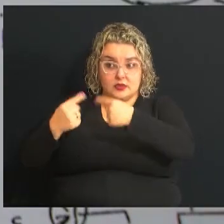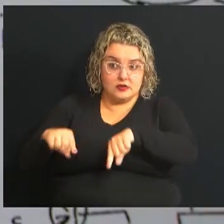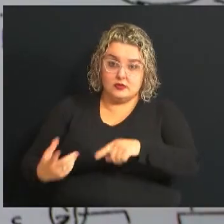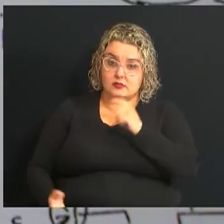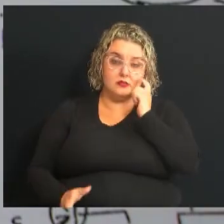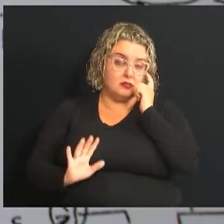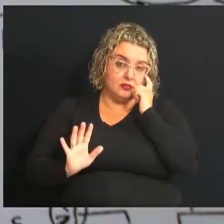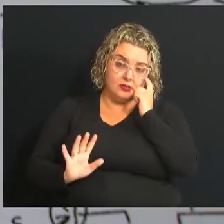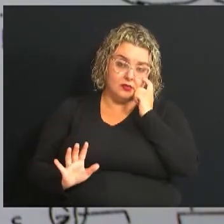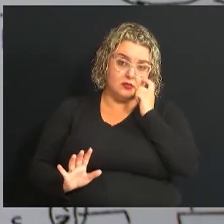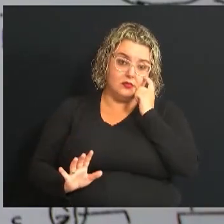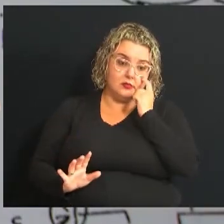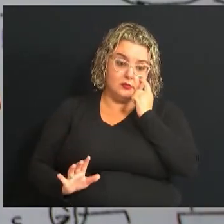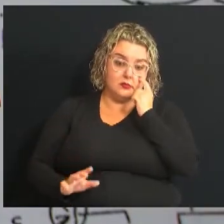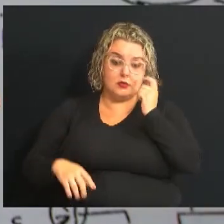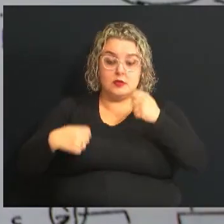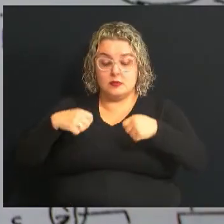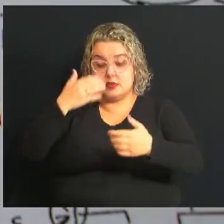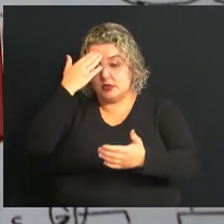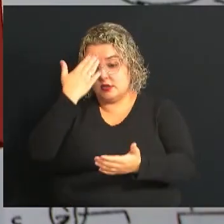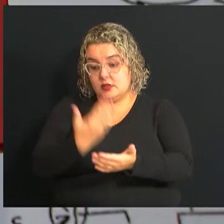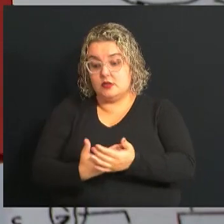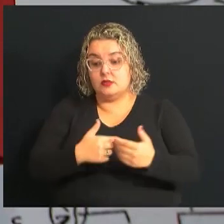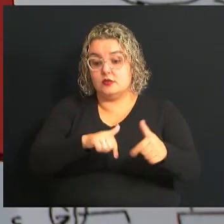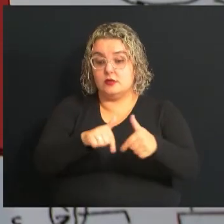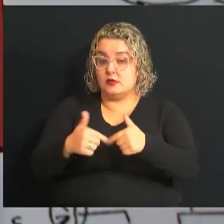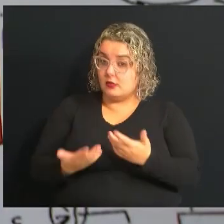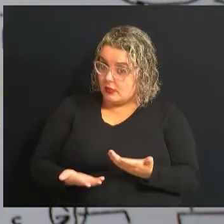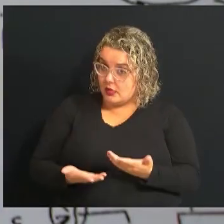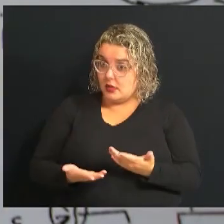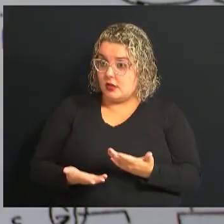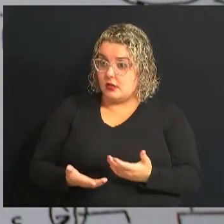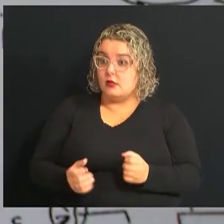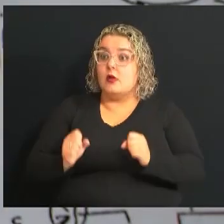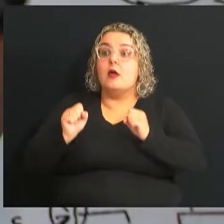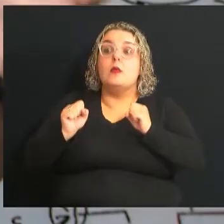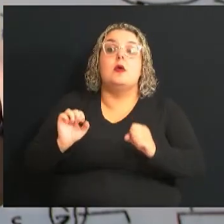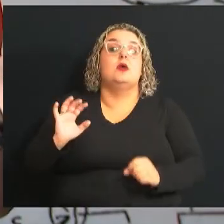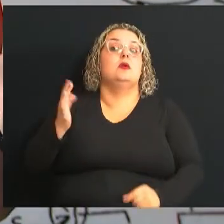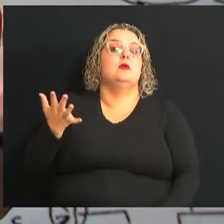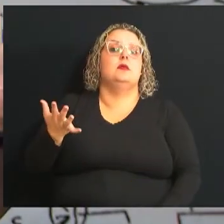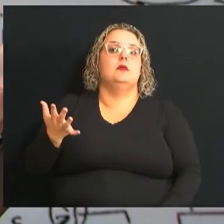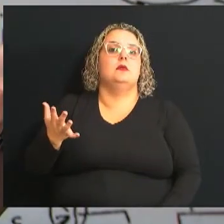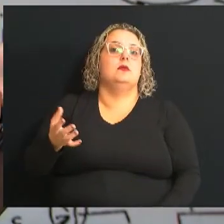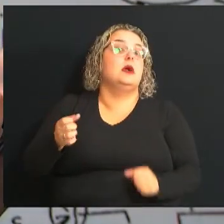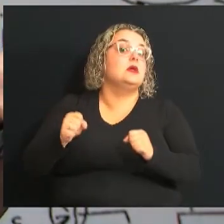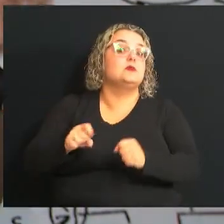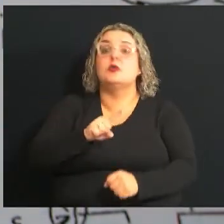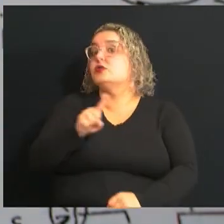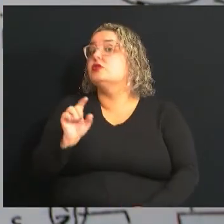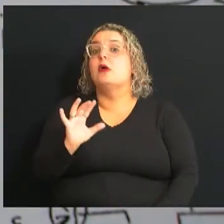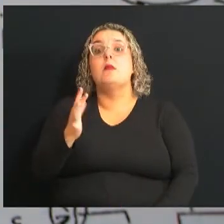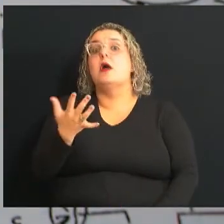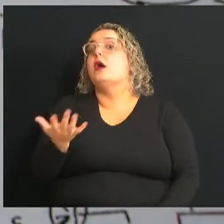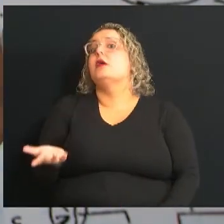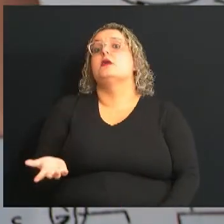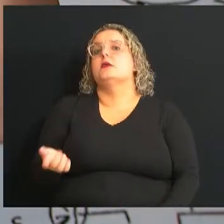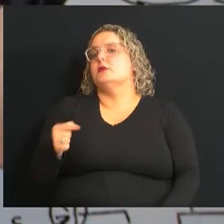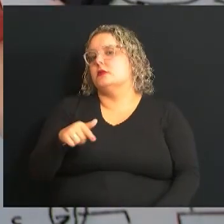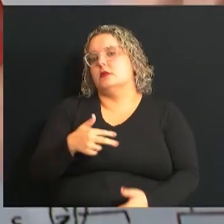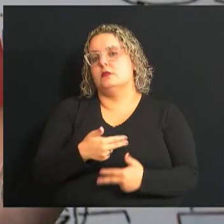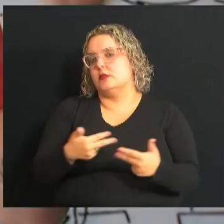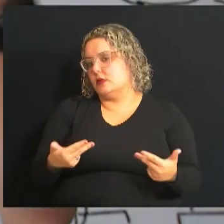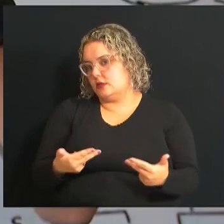no seu trabalho. E assim, mas pode aparecer tal coisa, mas pode não aparecer essa coisa. Então, é